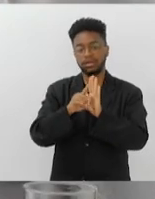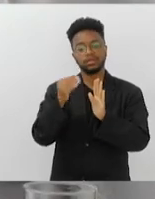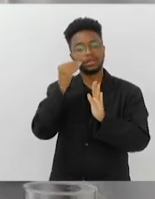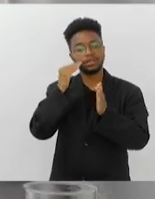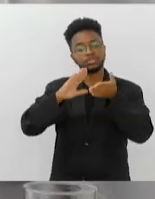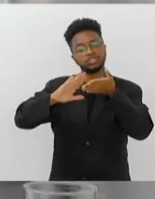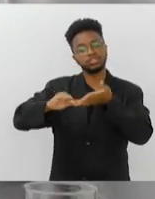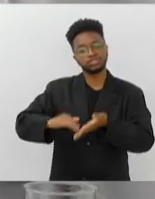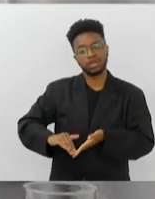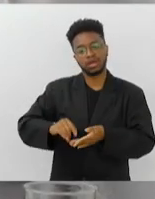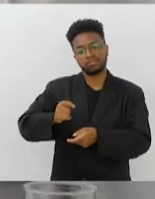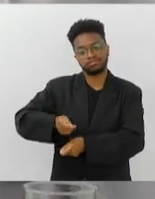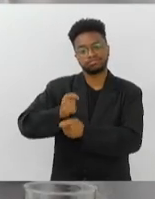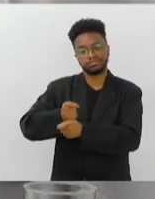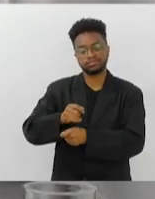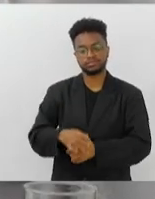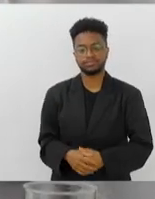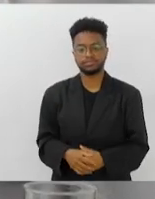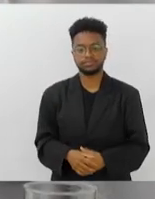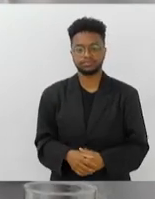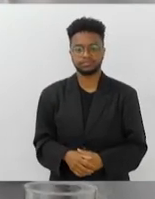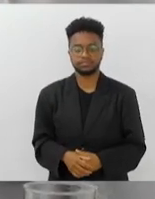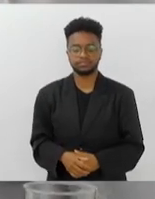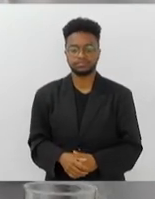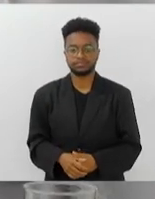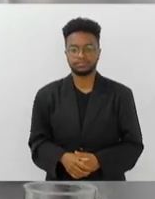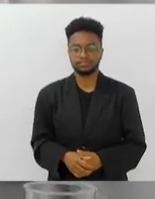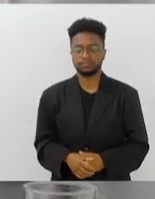reprimir a corrida de charrete.